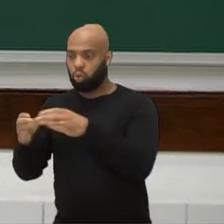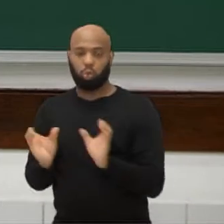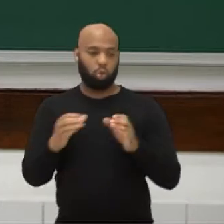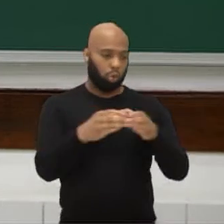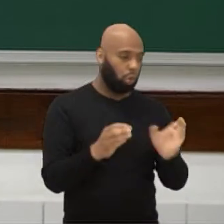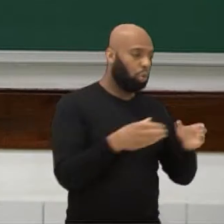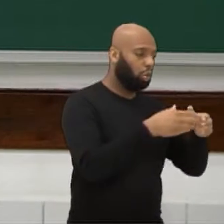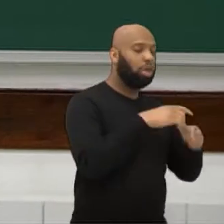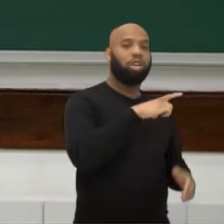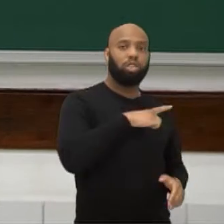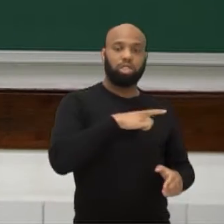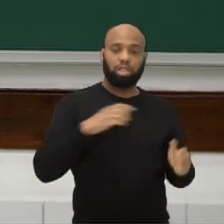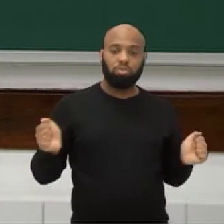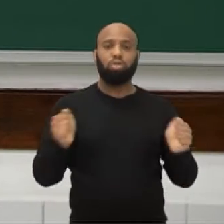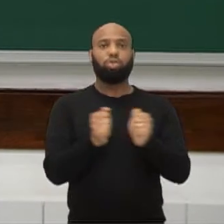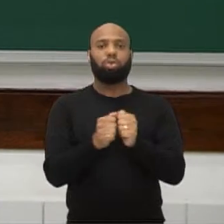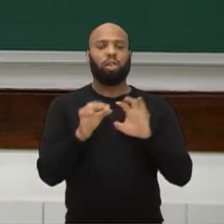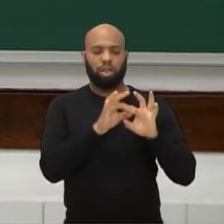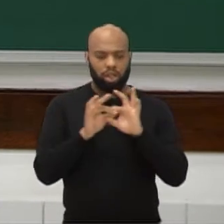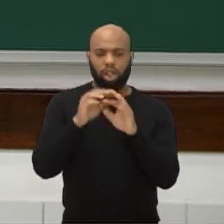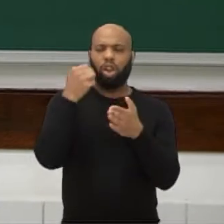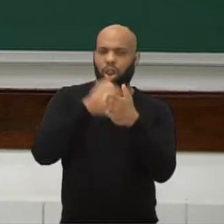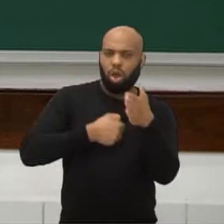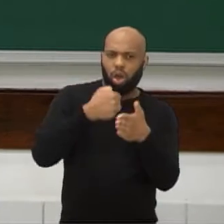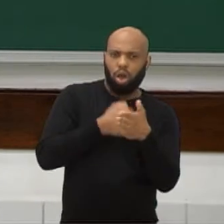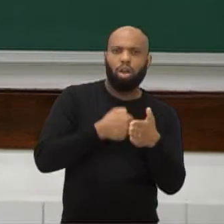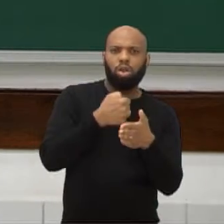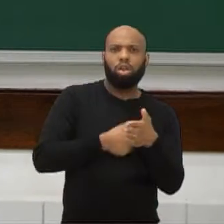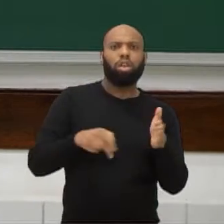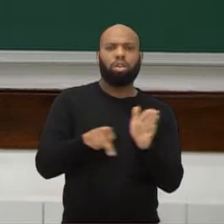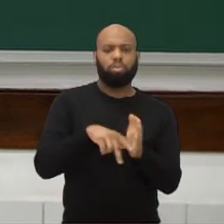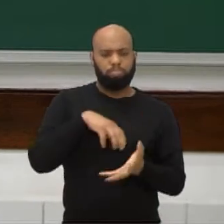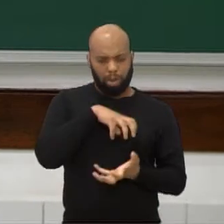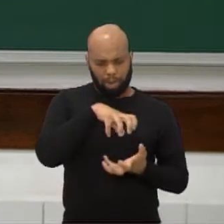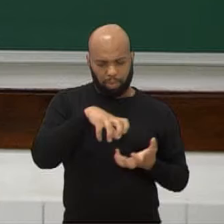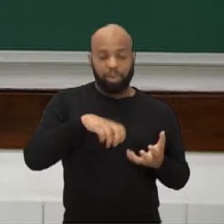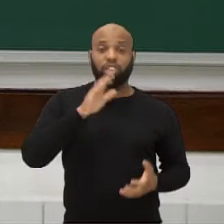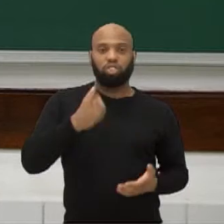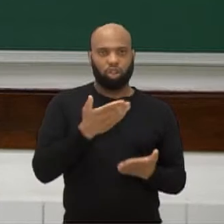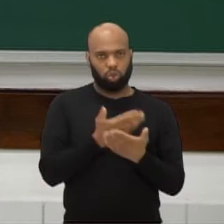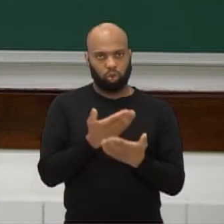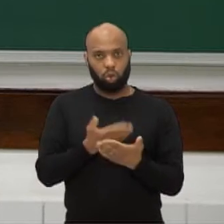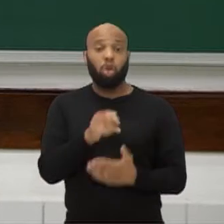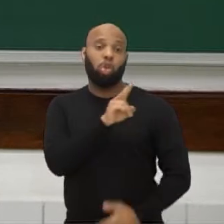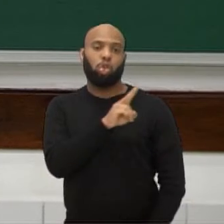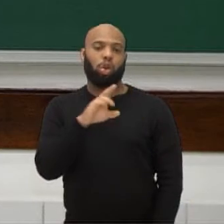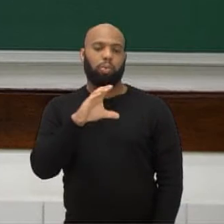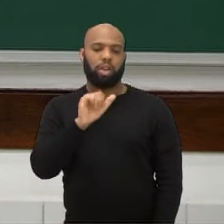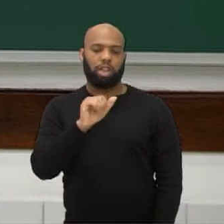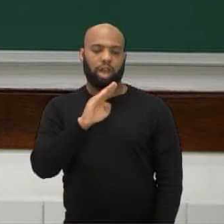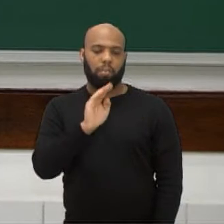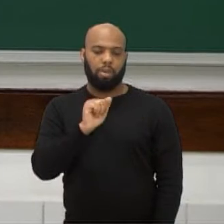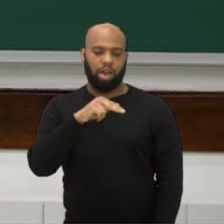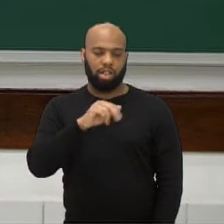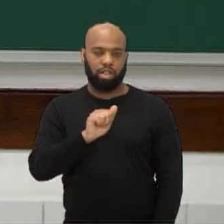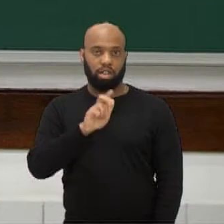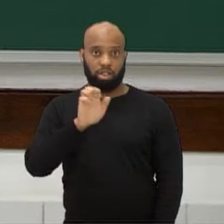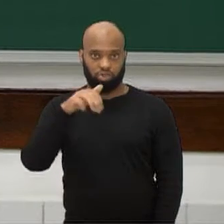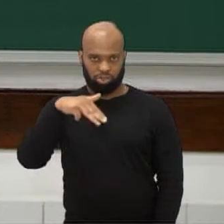acabei de mencionar, se envolveram, lutaram nessa revolta que nós já estudamos, a cabanagem.